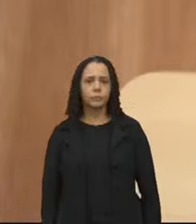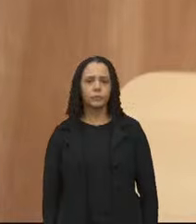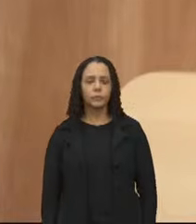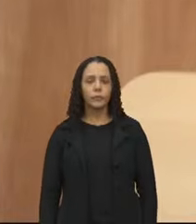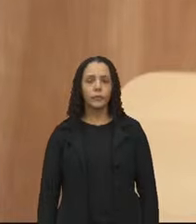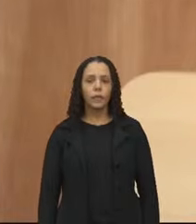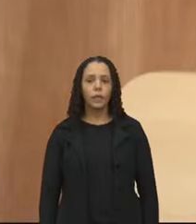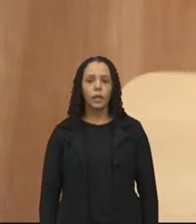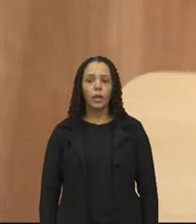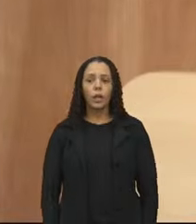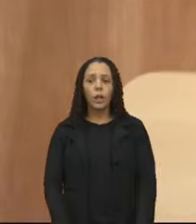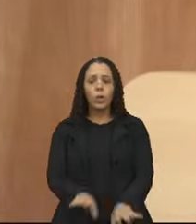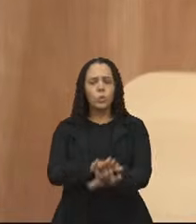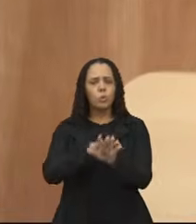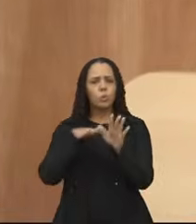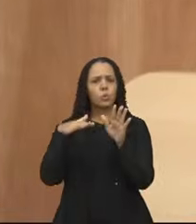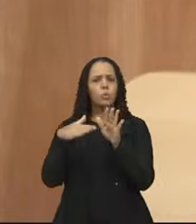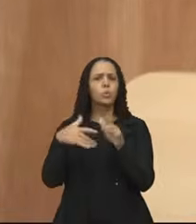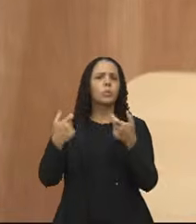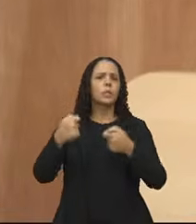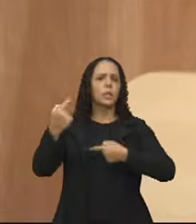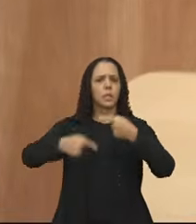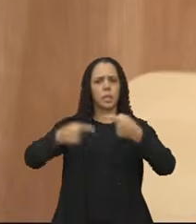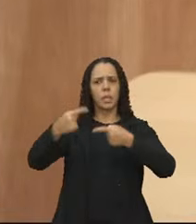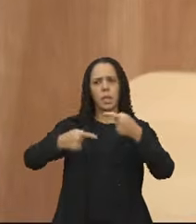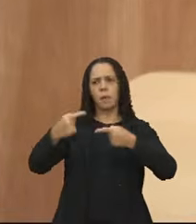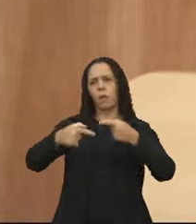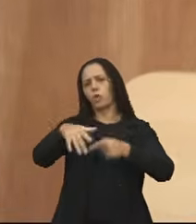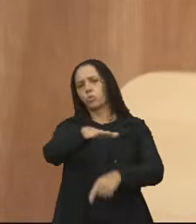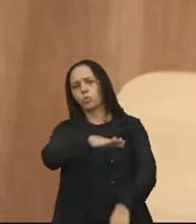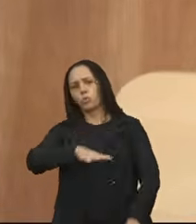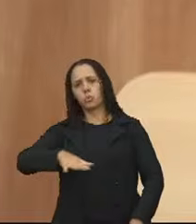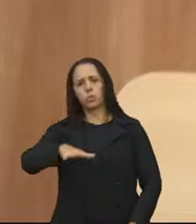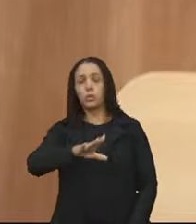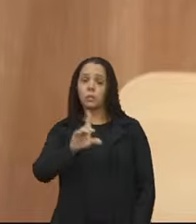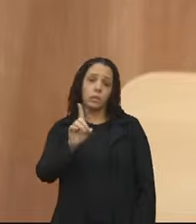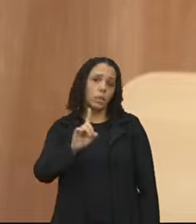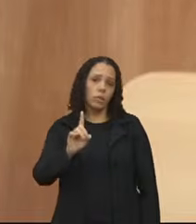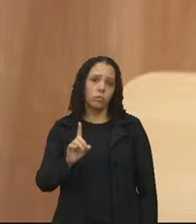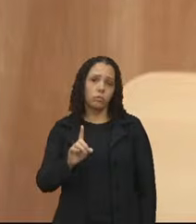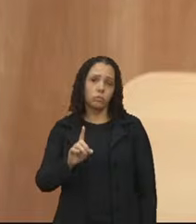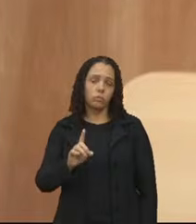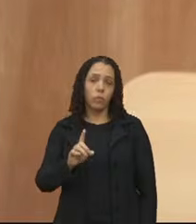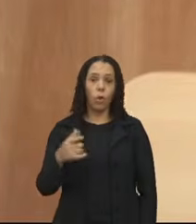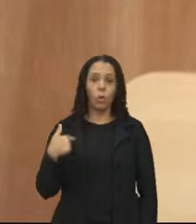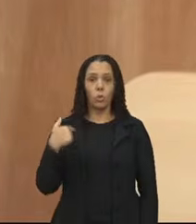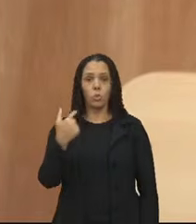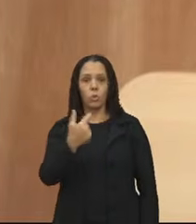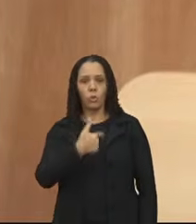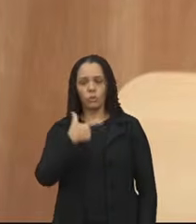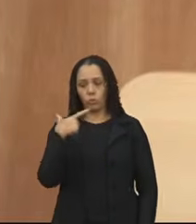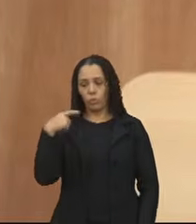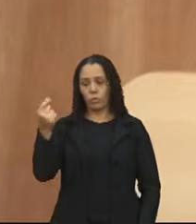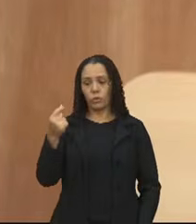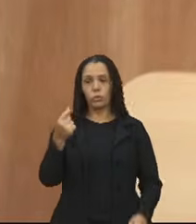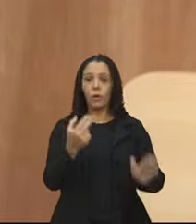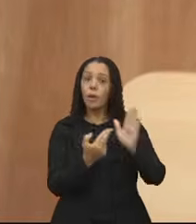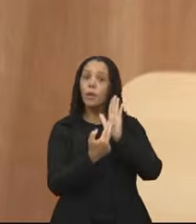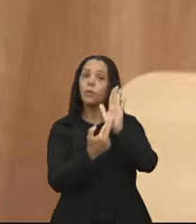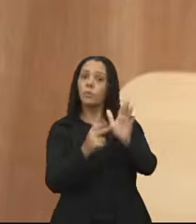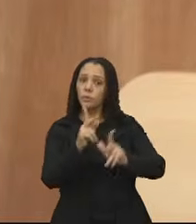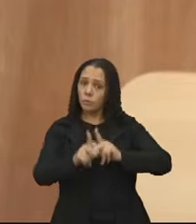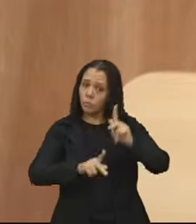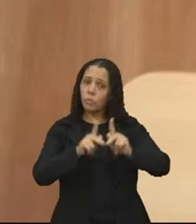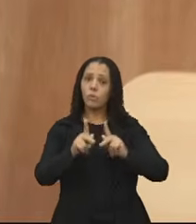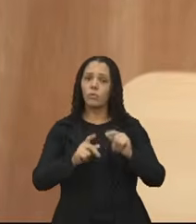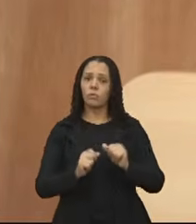leva-se ao debate geral, mas sim por decisões dos eleitos pelo povo para representá-los. Então, por isso, me